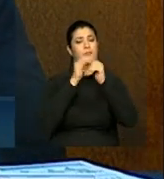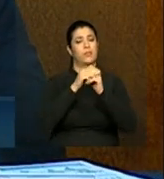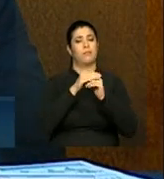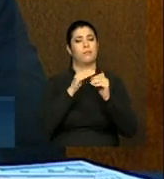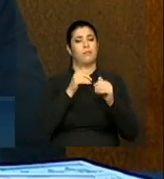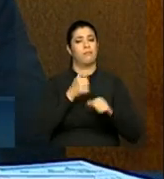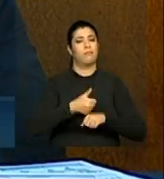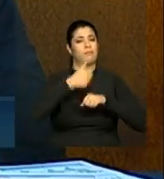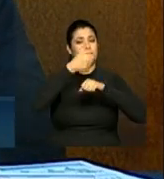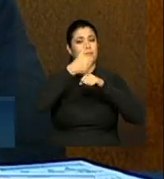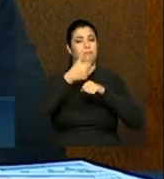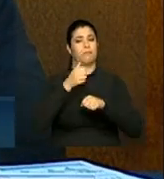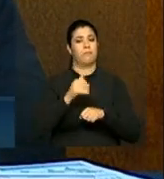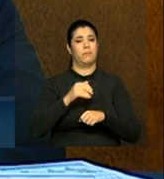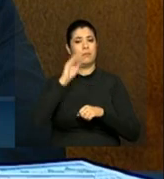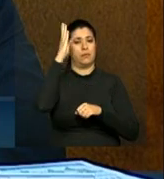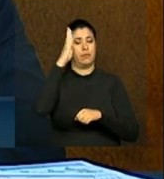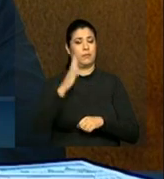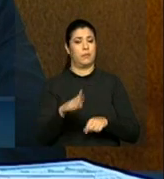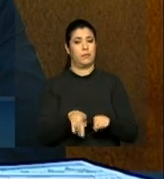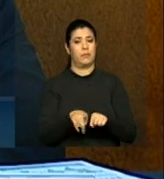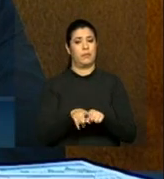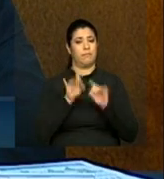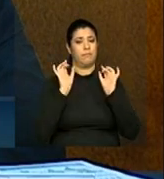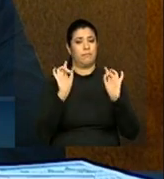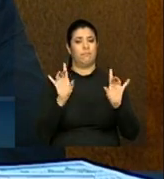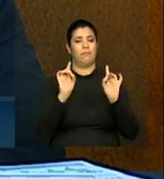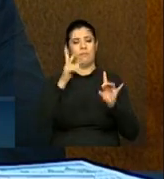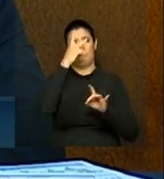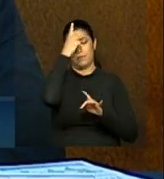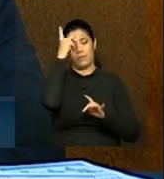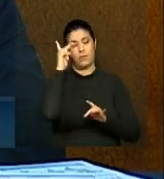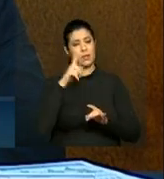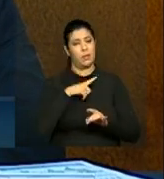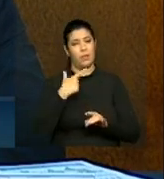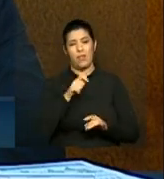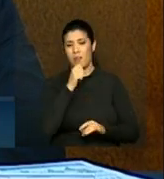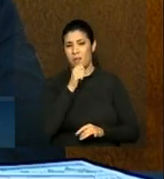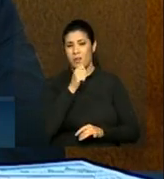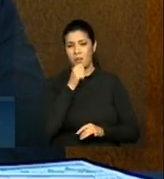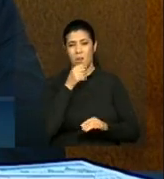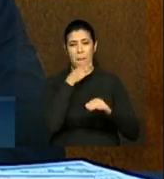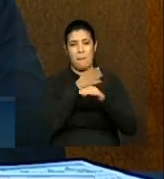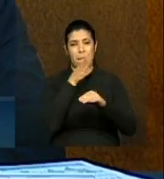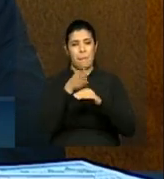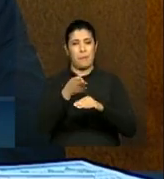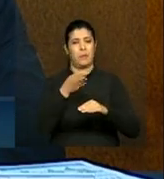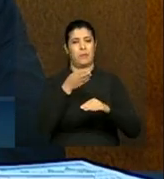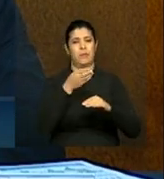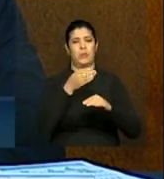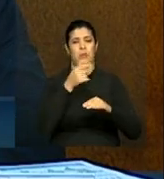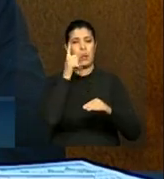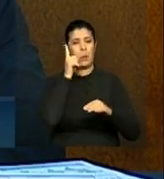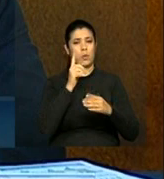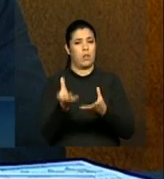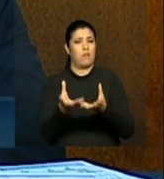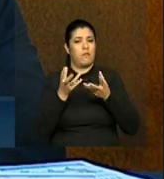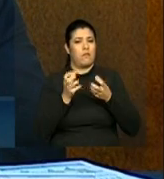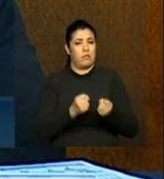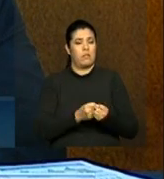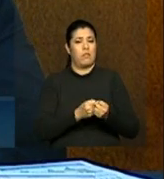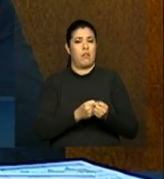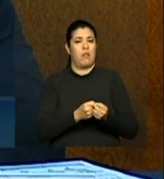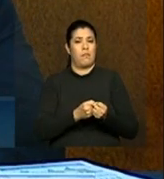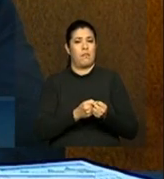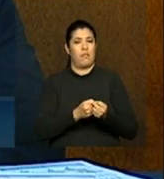ponto de vista positiva do país e especialmente aqueles que não são beneficiários de nenhuma política social específica, entendam